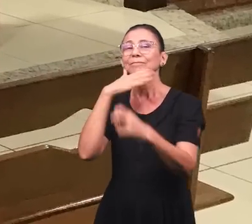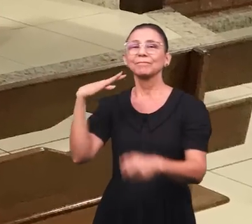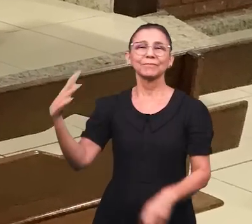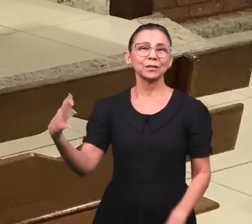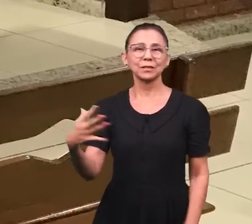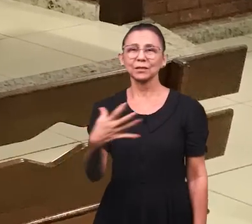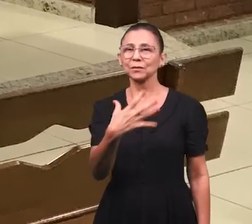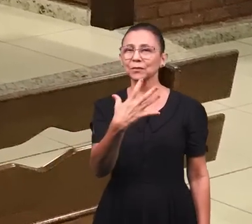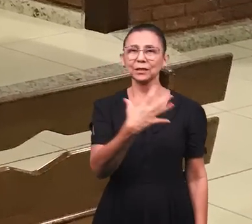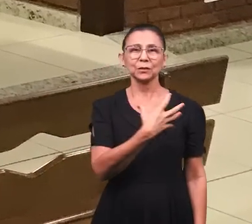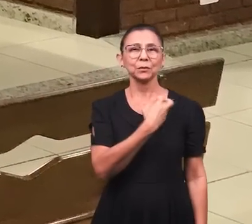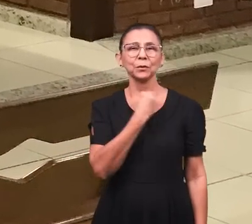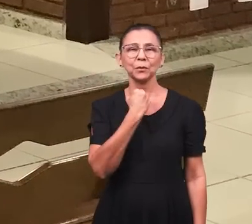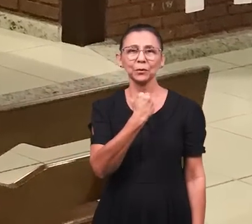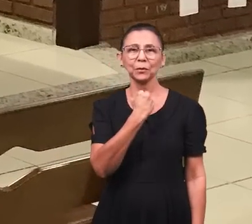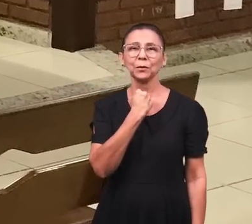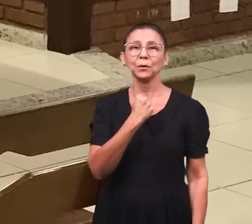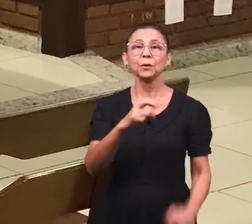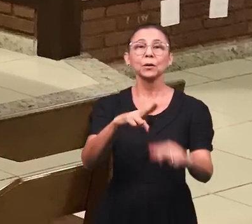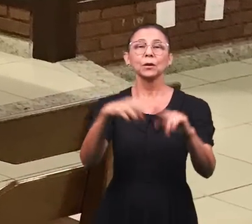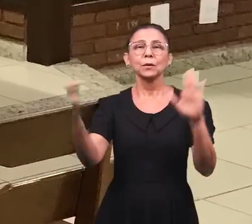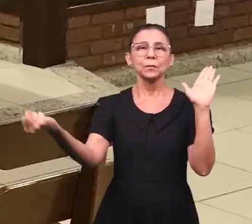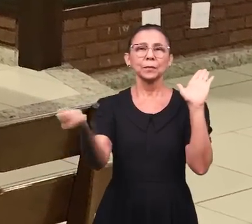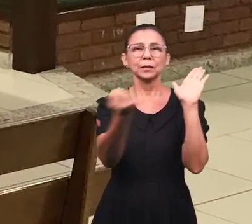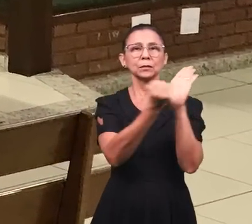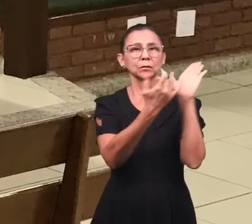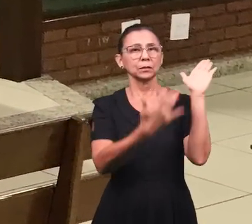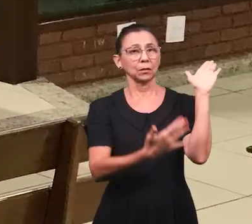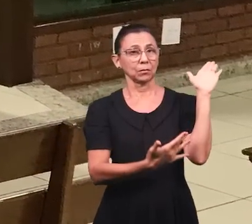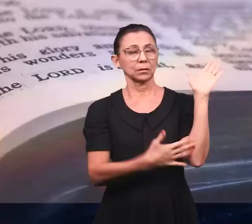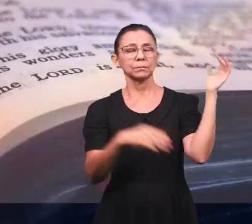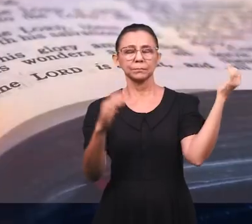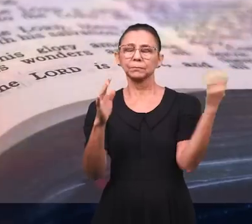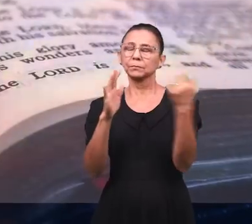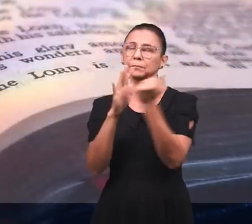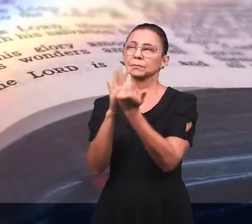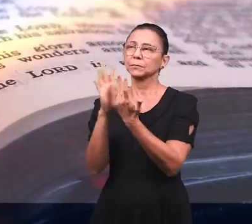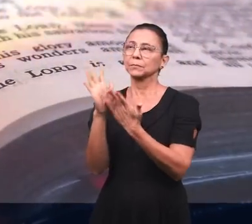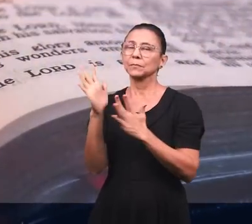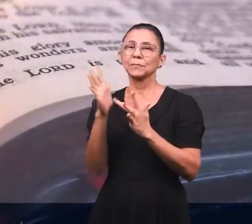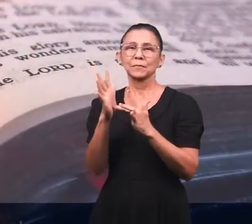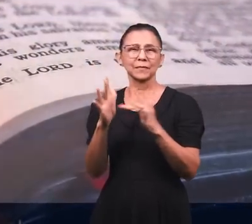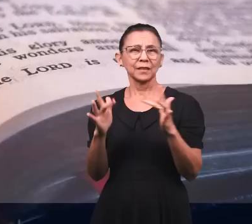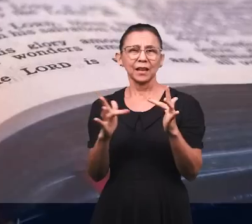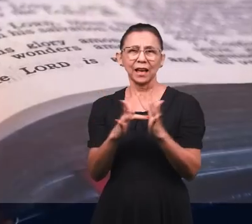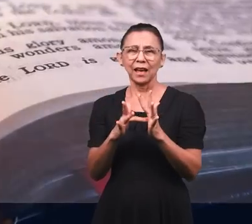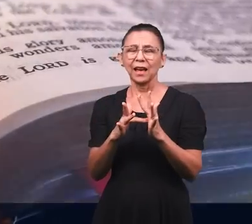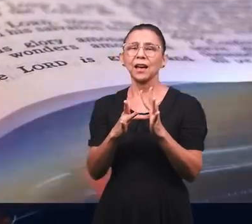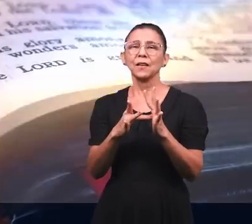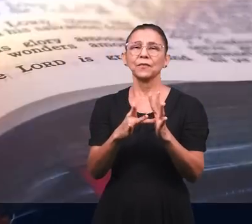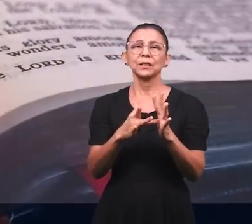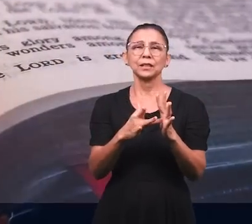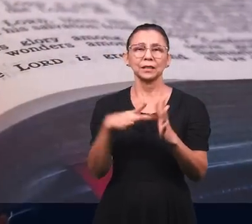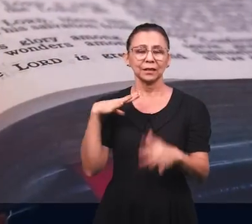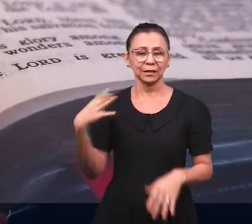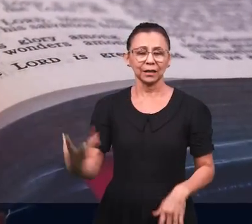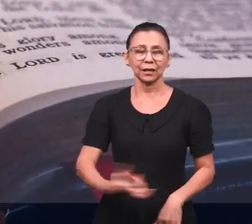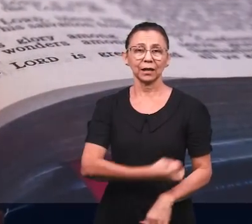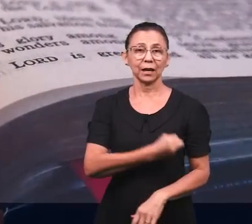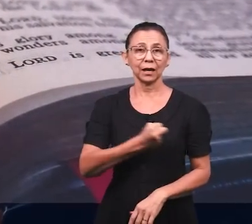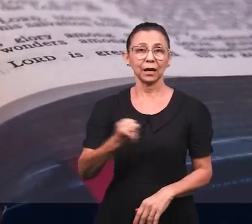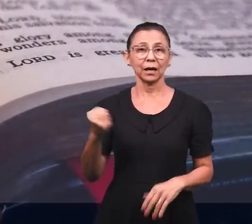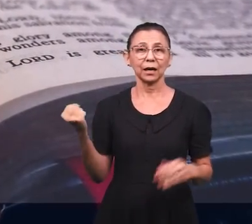ti, meu Salvador, pelo teu sangue que